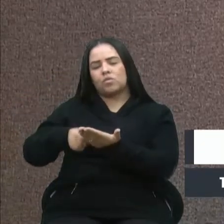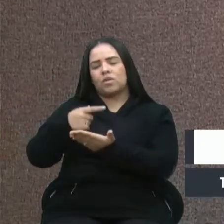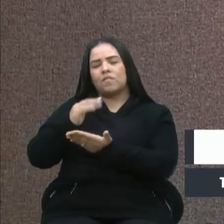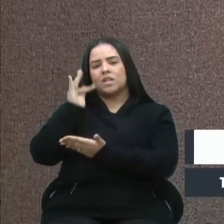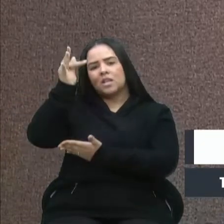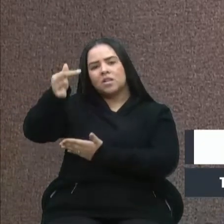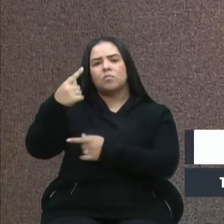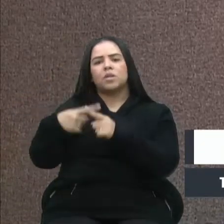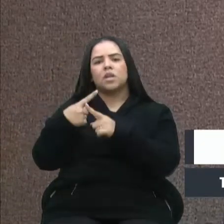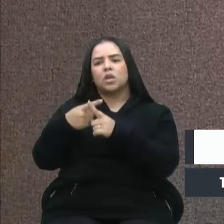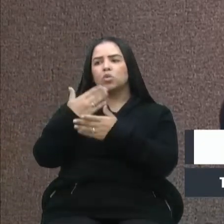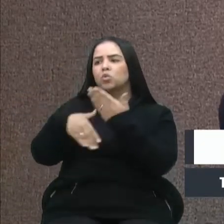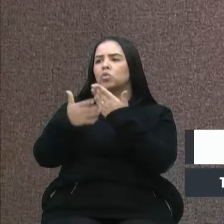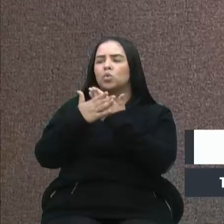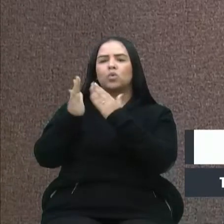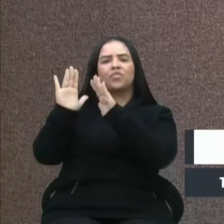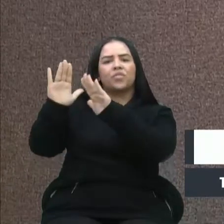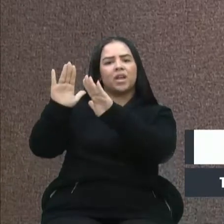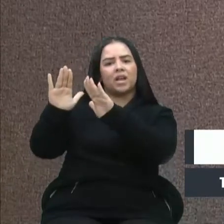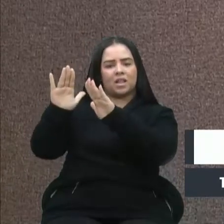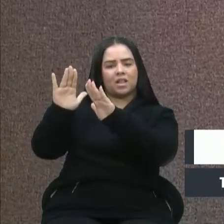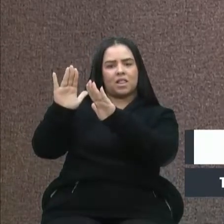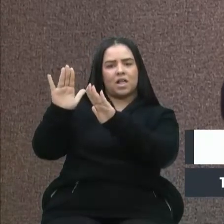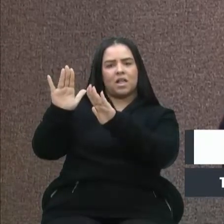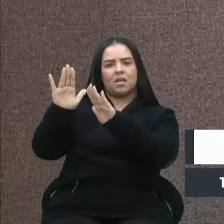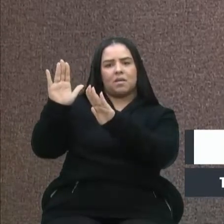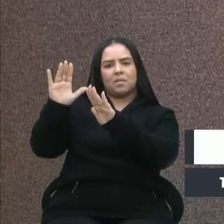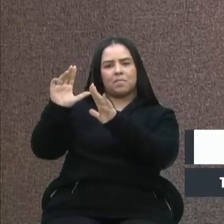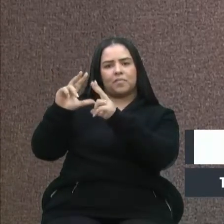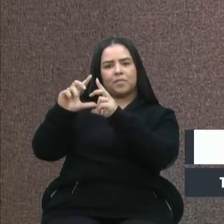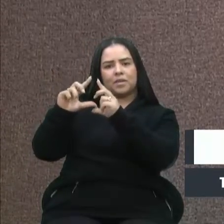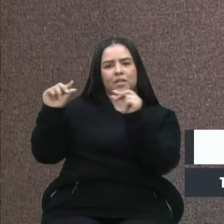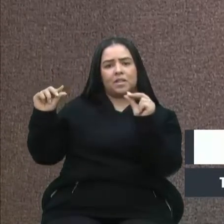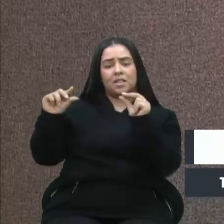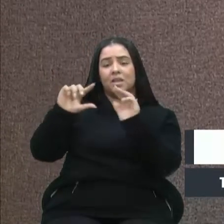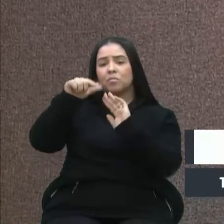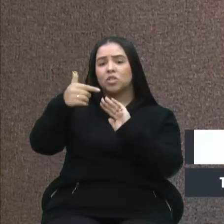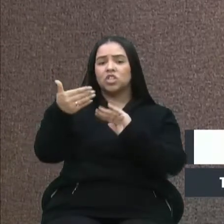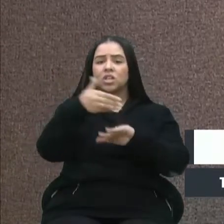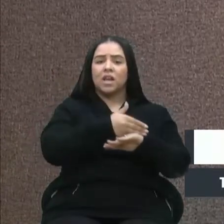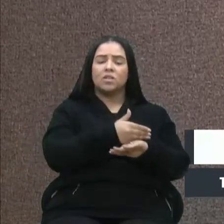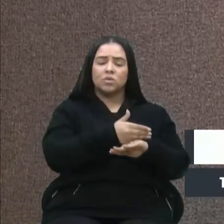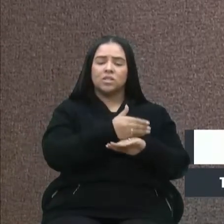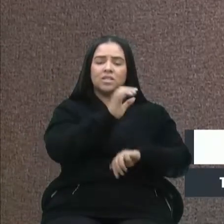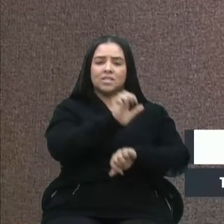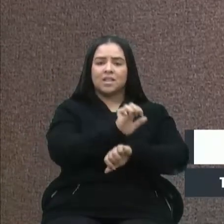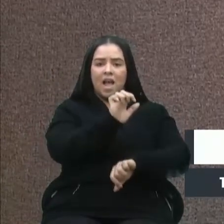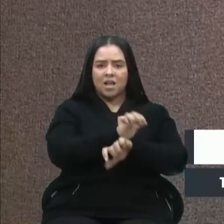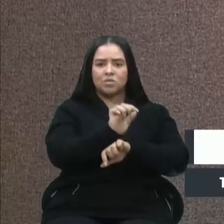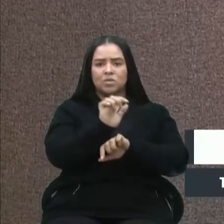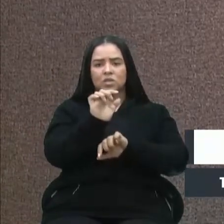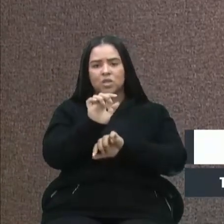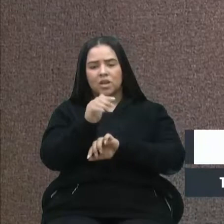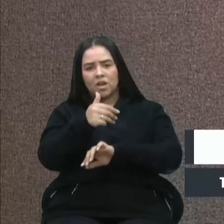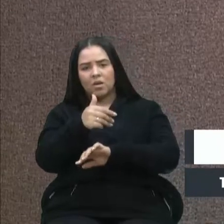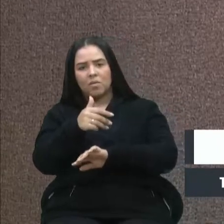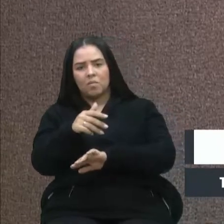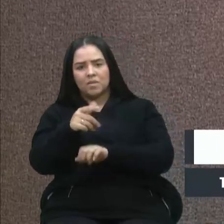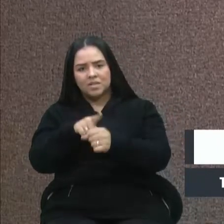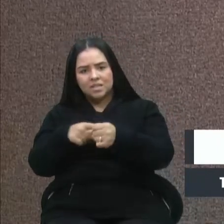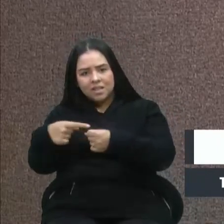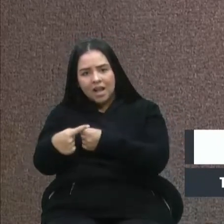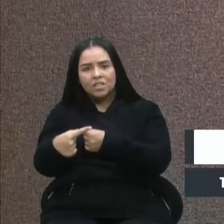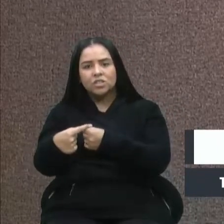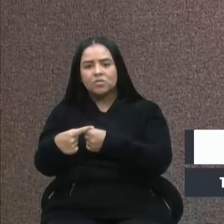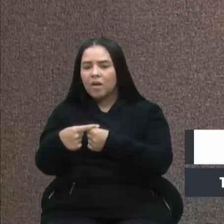todo no poder lá em Brasília a hora que vier para os estados e os municípios acaba o problema então nós temos que lutar e brigar para isso nós